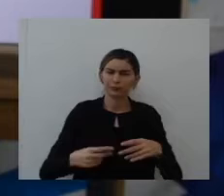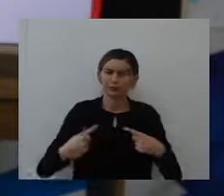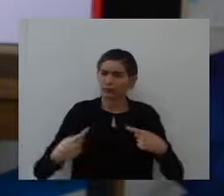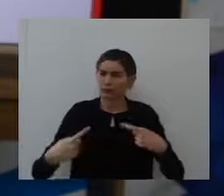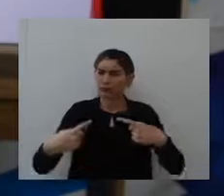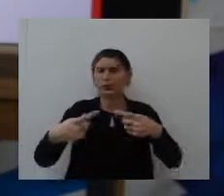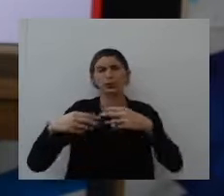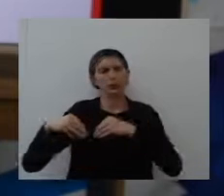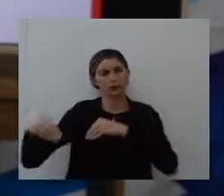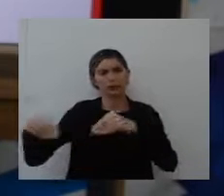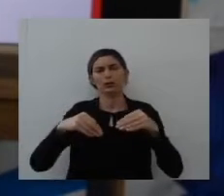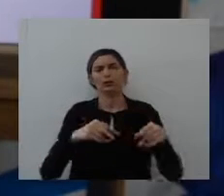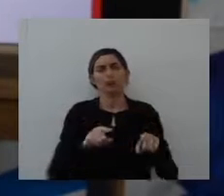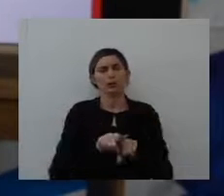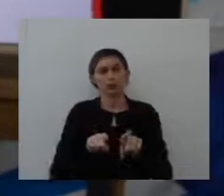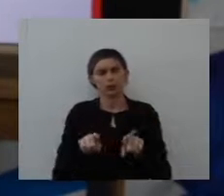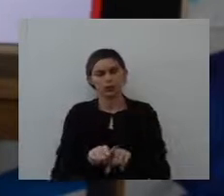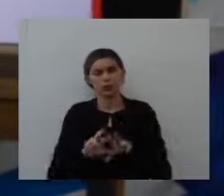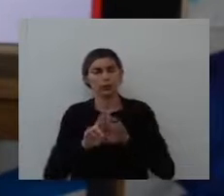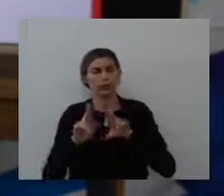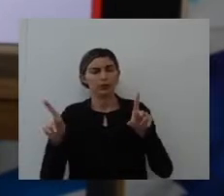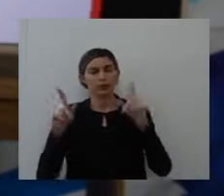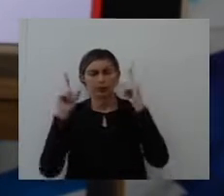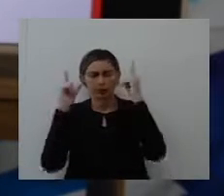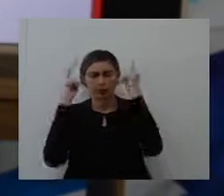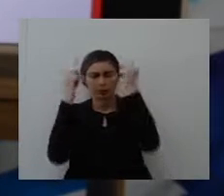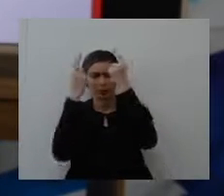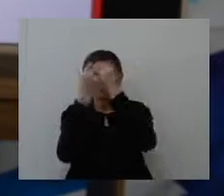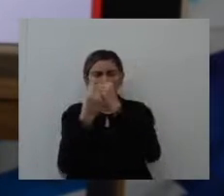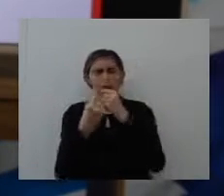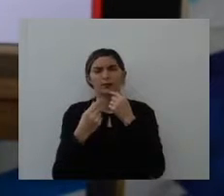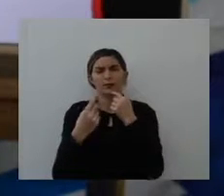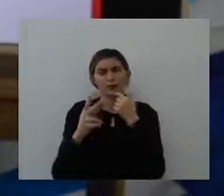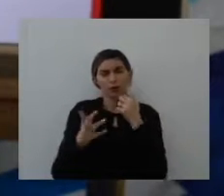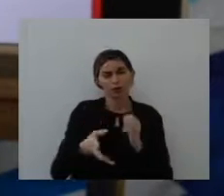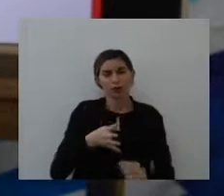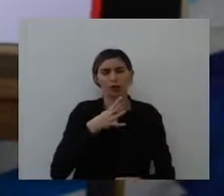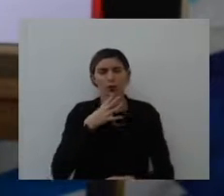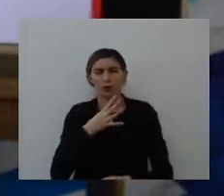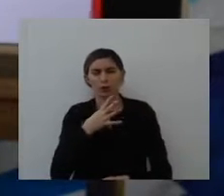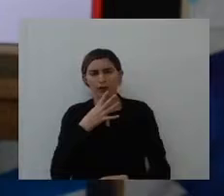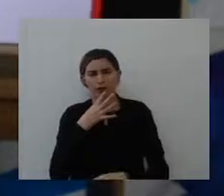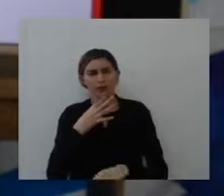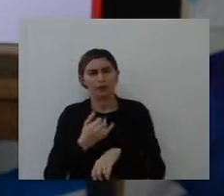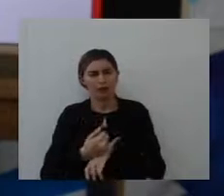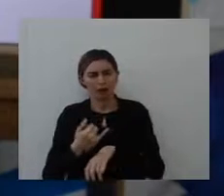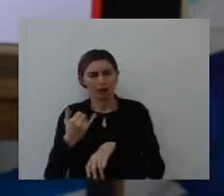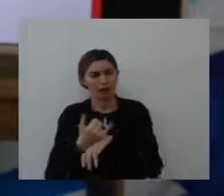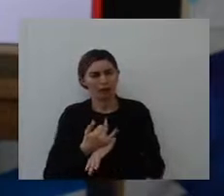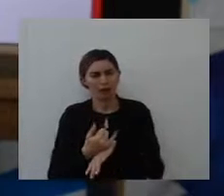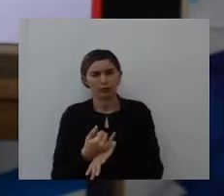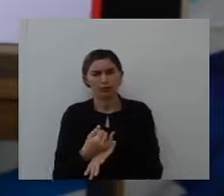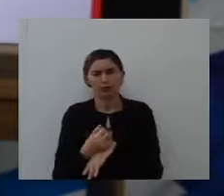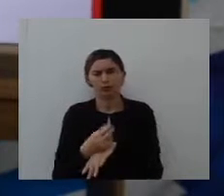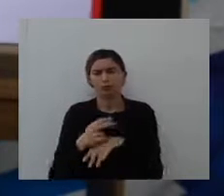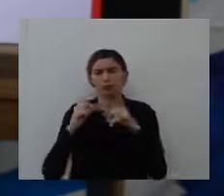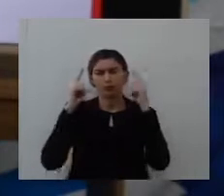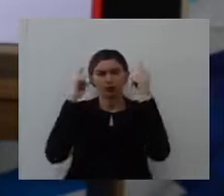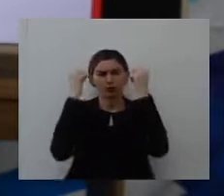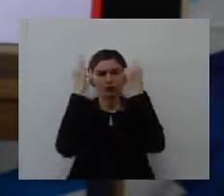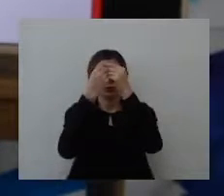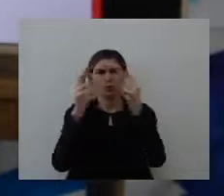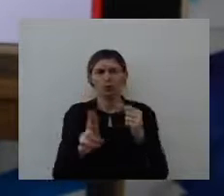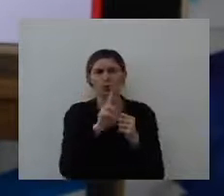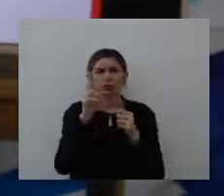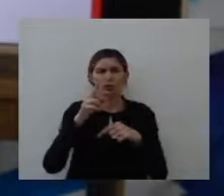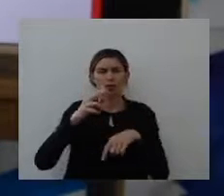guerreiro e, ao contrário dos gregos, eles já conheciam o ferro. Os gregos utilizavam muito